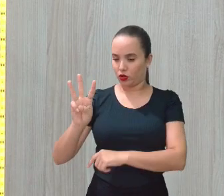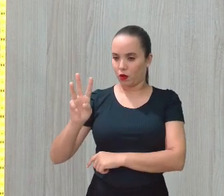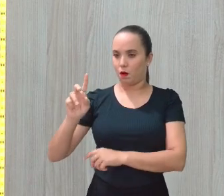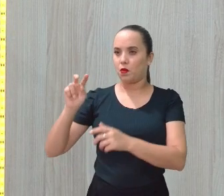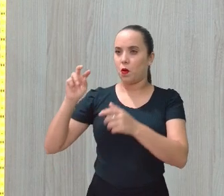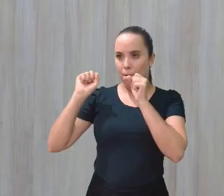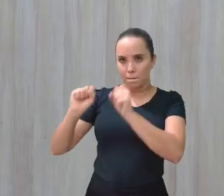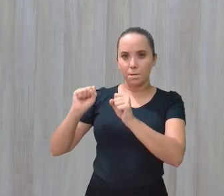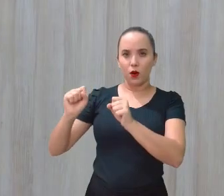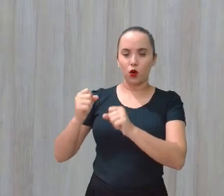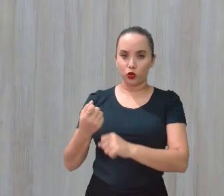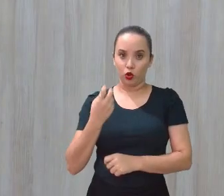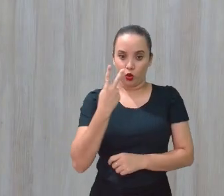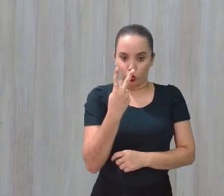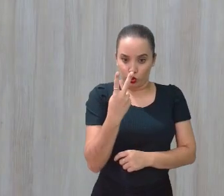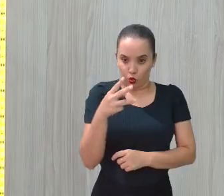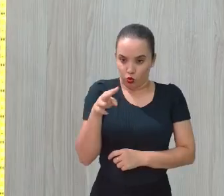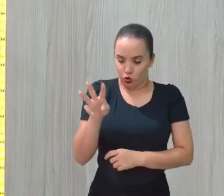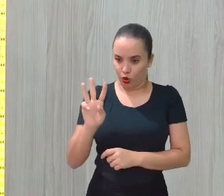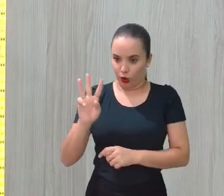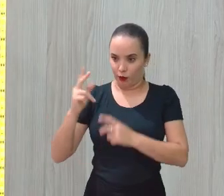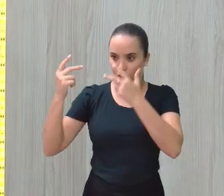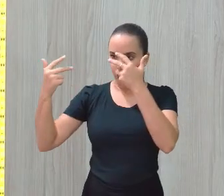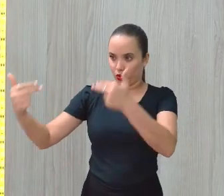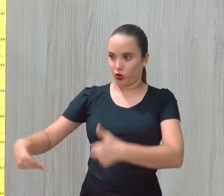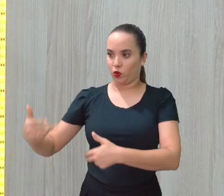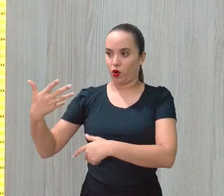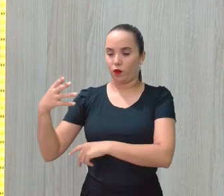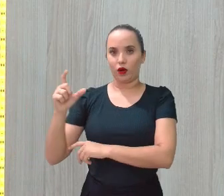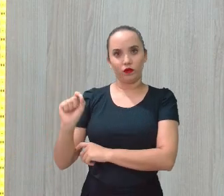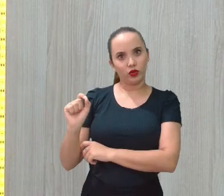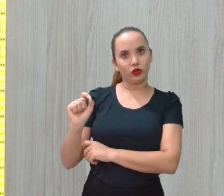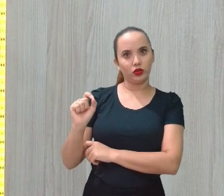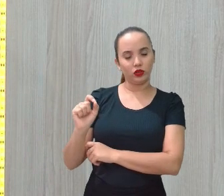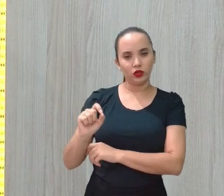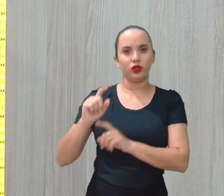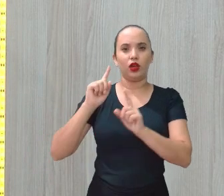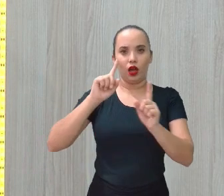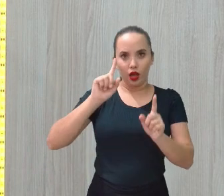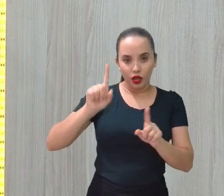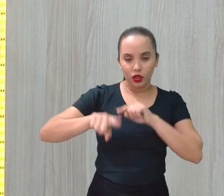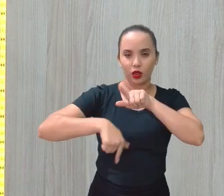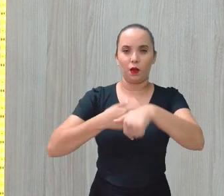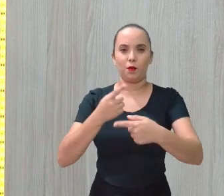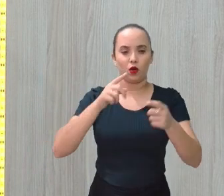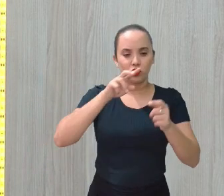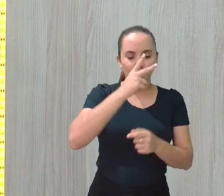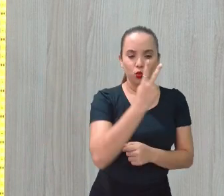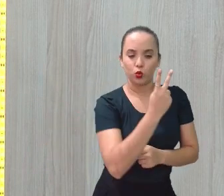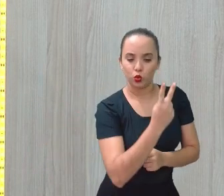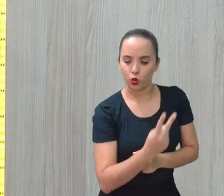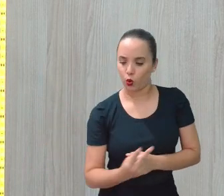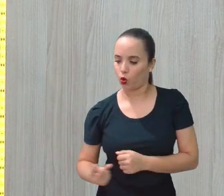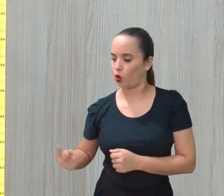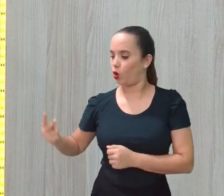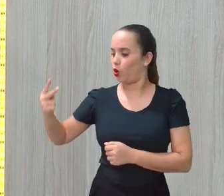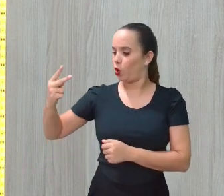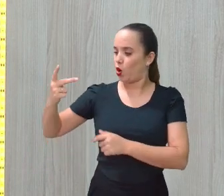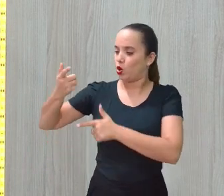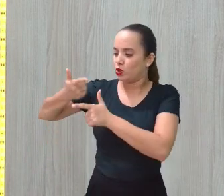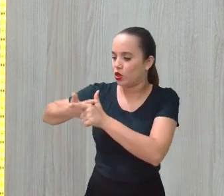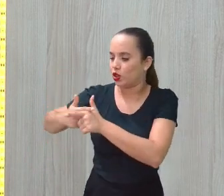professor? Com certeza. E aí a gente passaria aquele doisinho dividindo, Isso, porque ele está exatamente. multiplicando, não é isso?